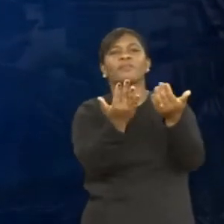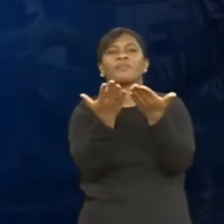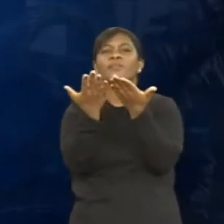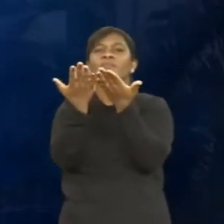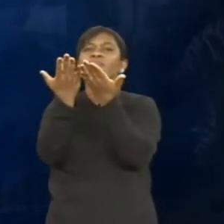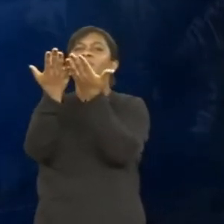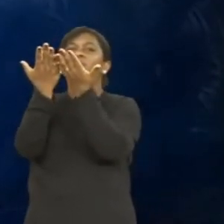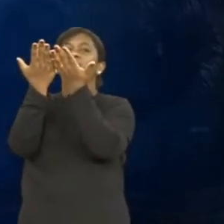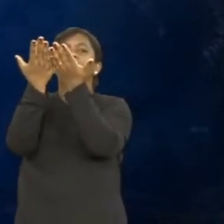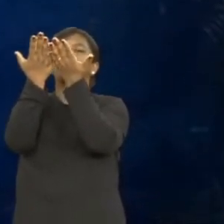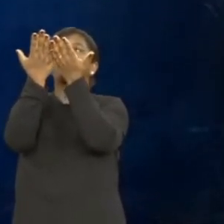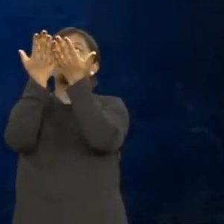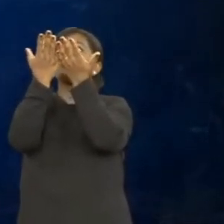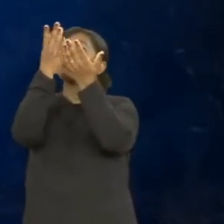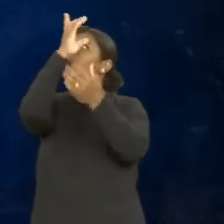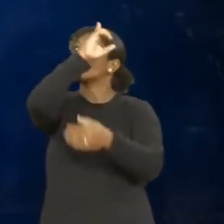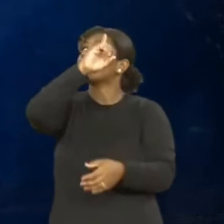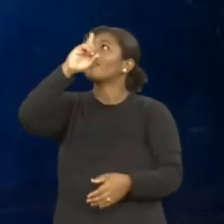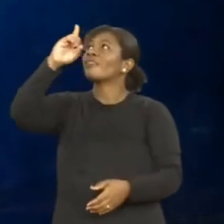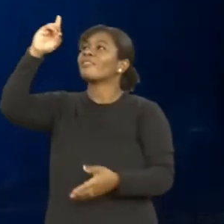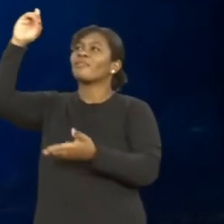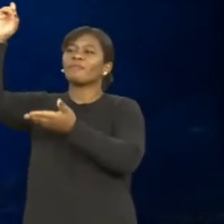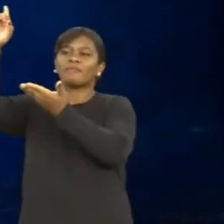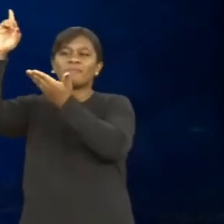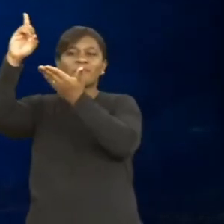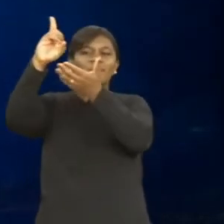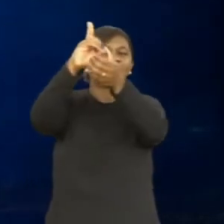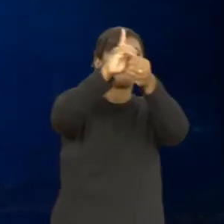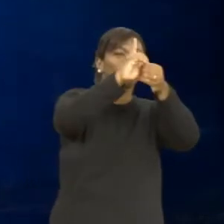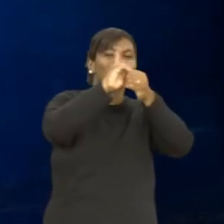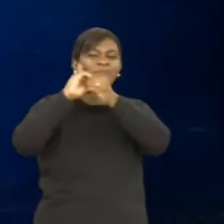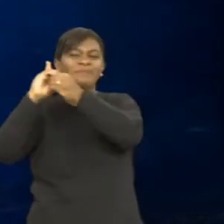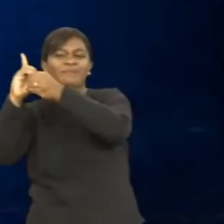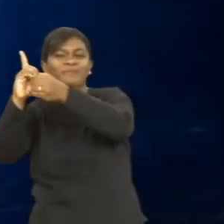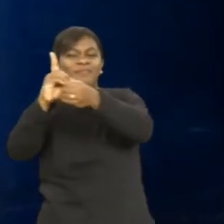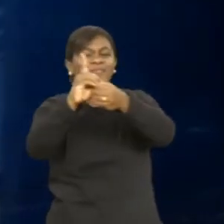desfaz seus planos para viver os planos dele. Deus